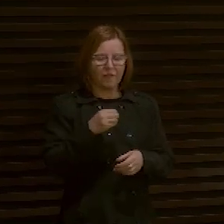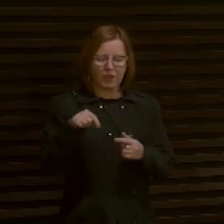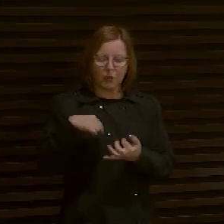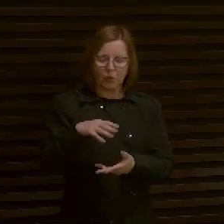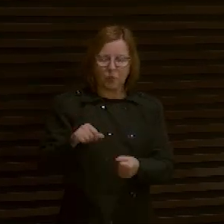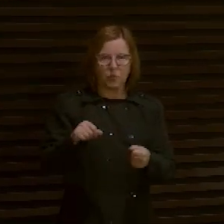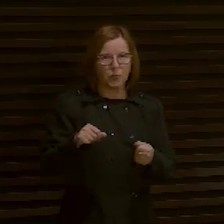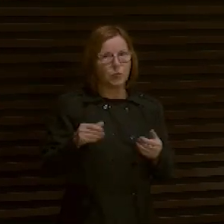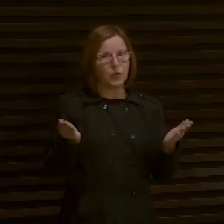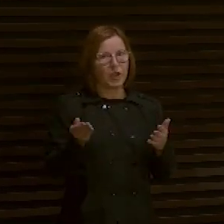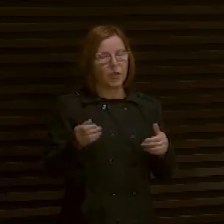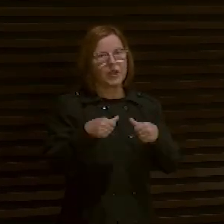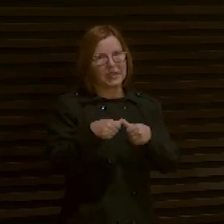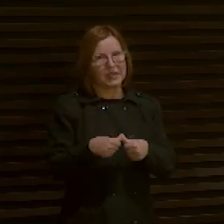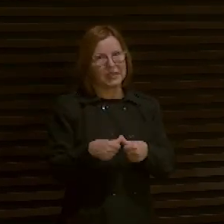pecados.